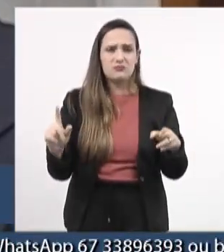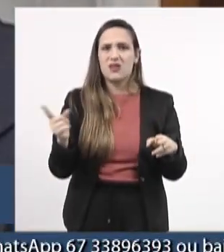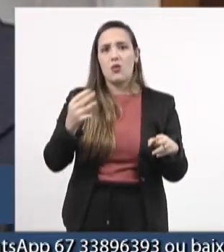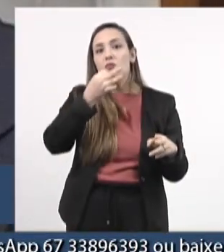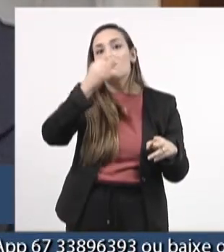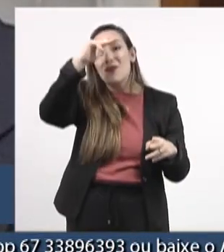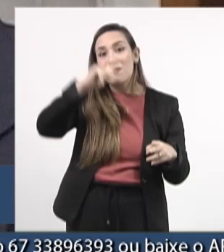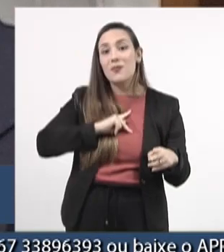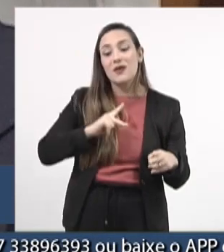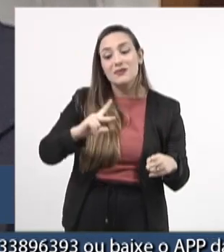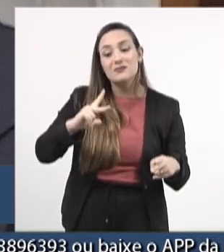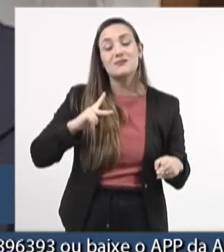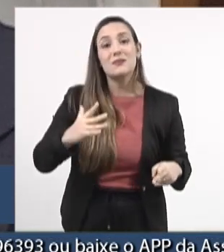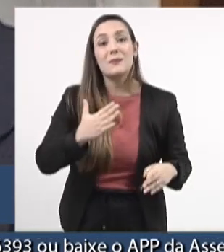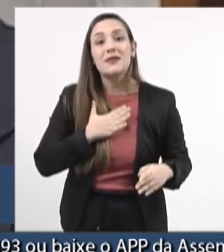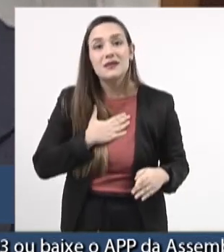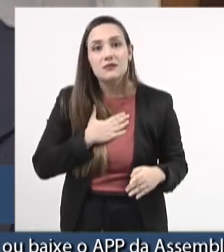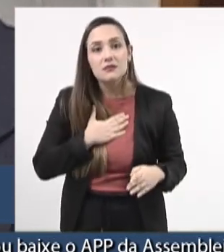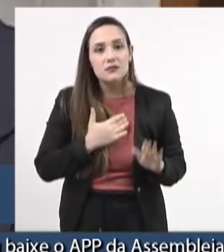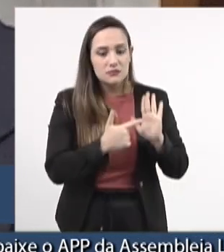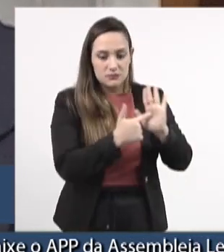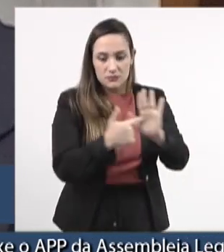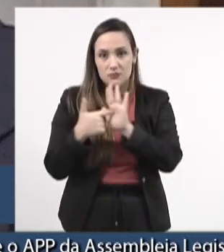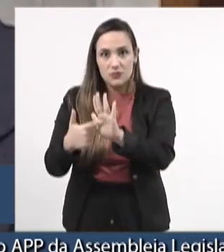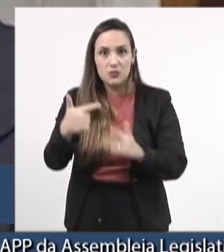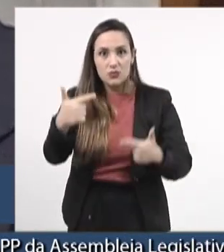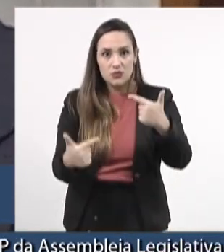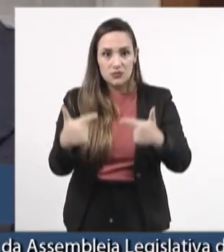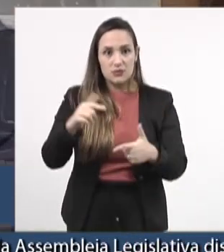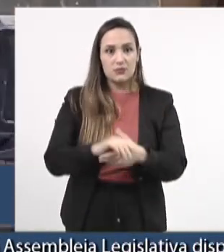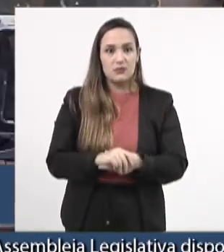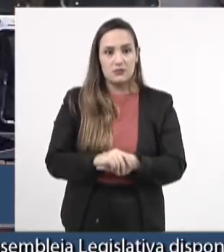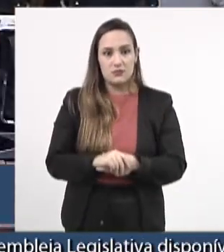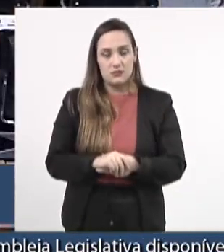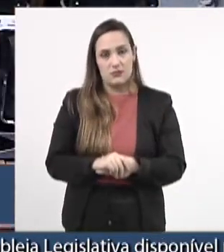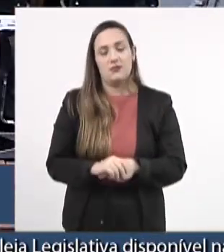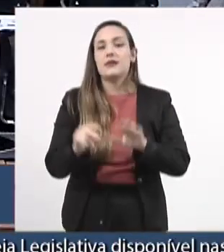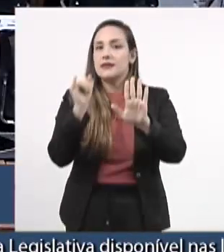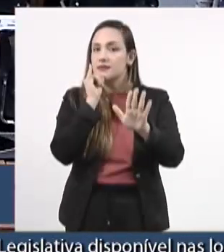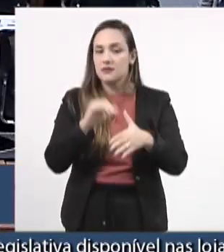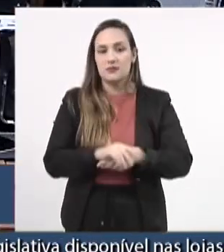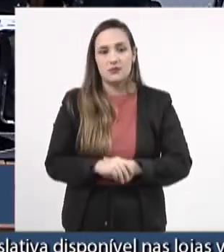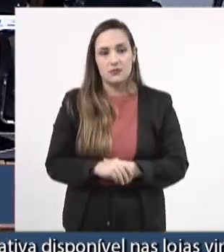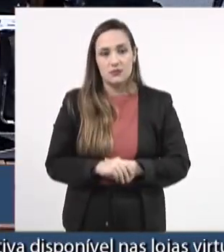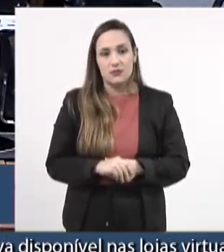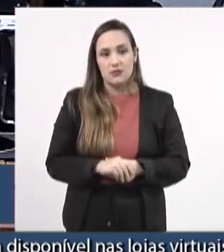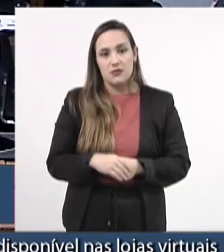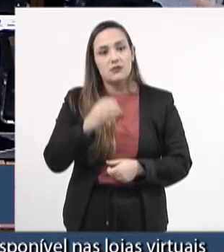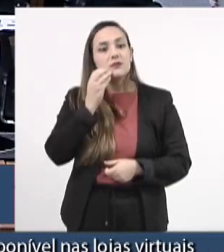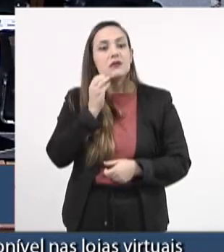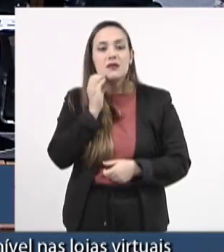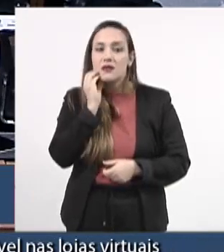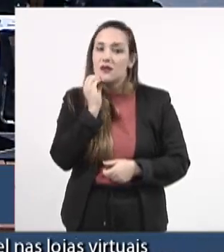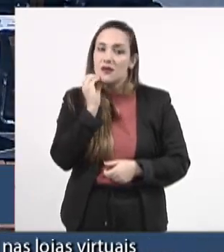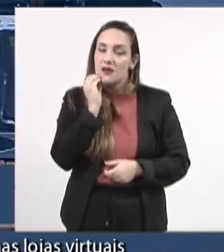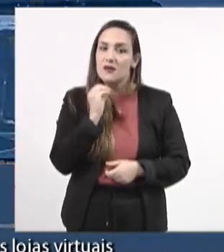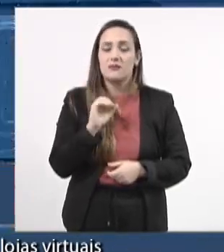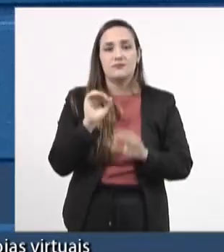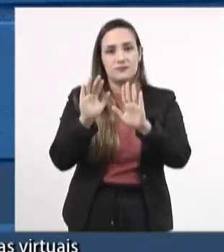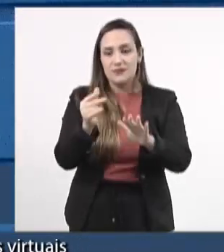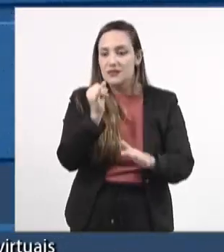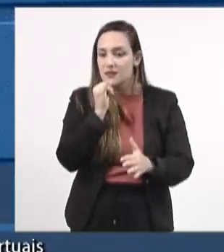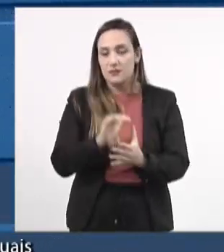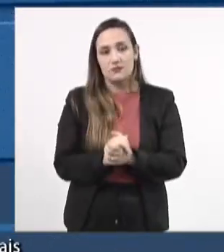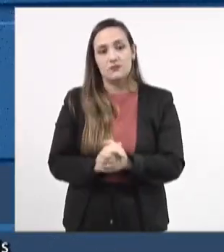opiniões pessoais dele em relação à política. Você acha correto, por exemplo, o senhor acha correto ela tratar